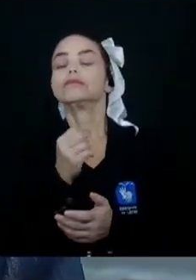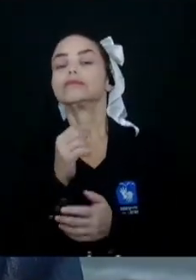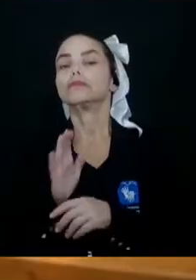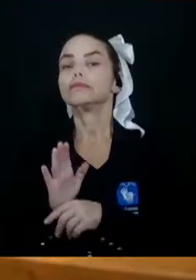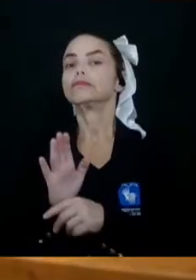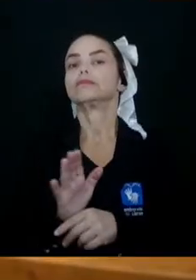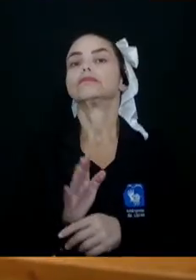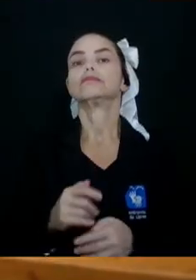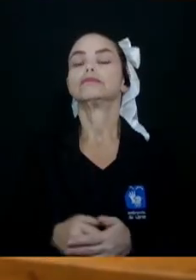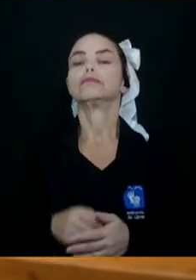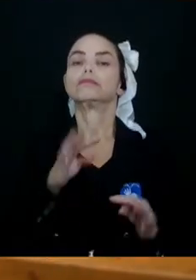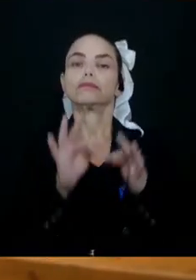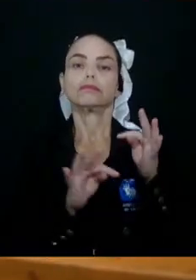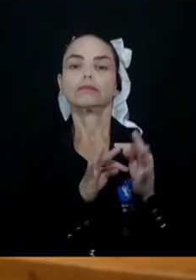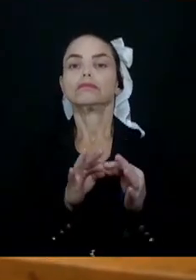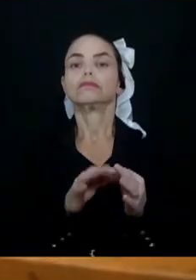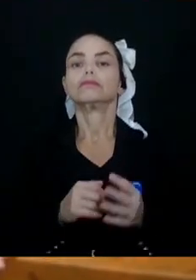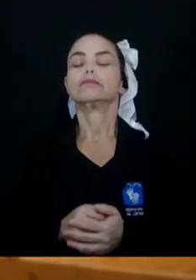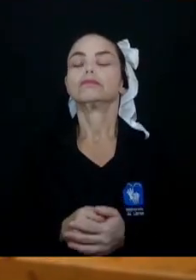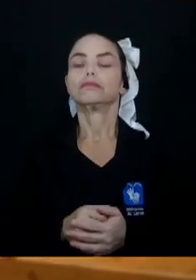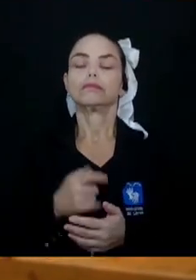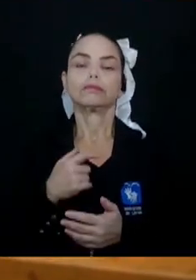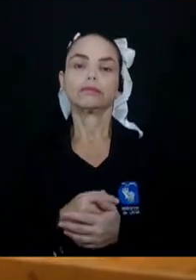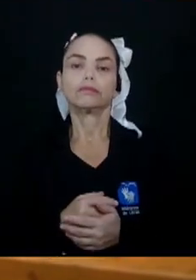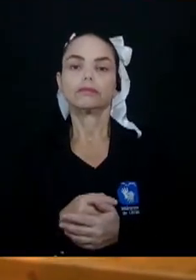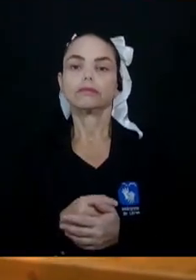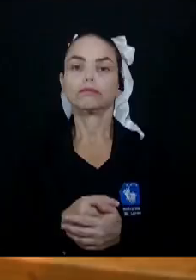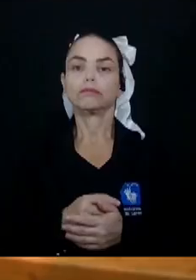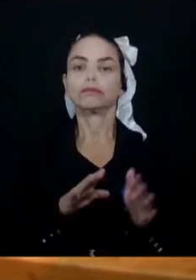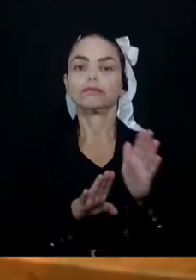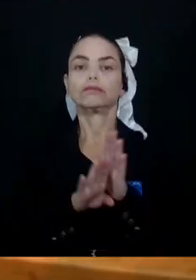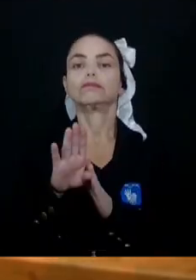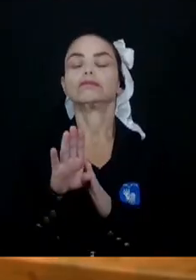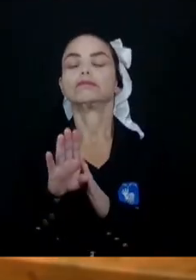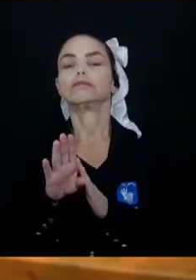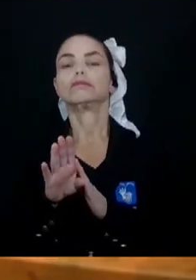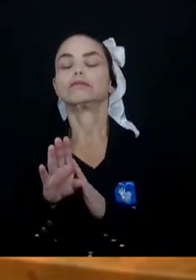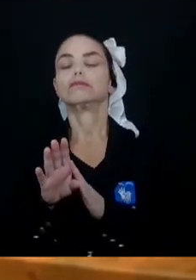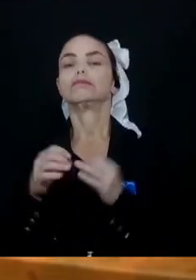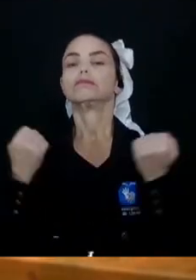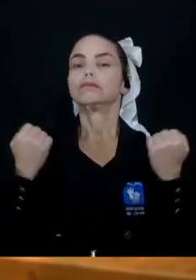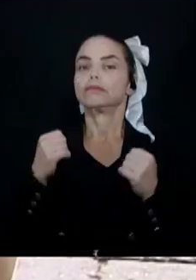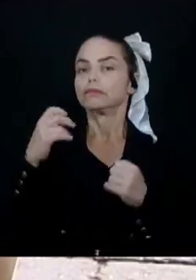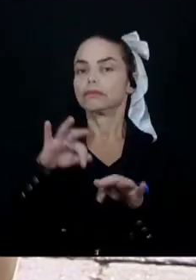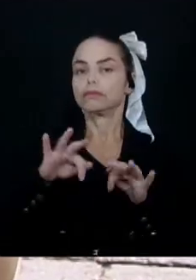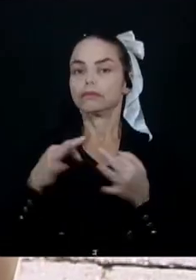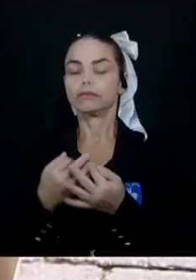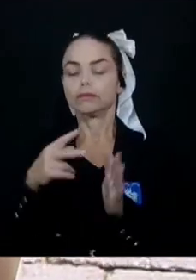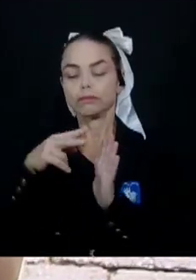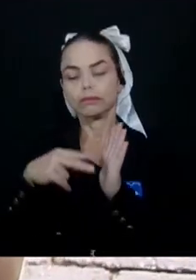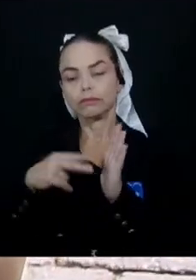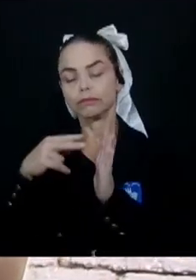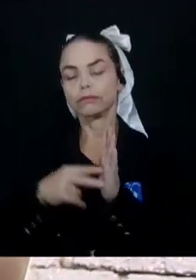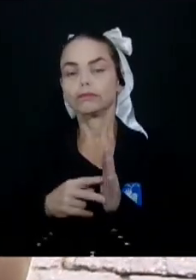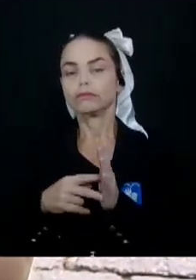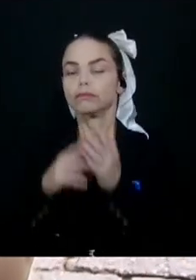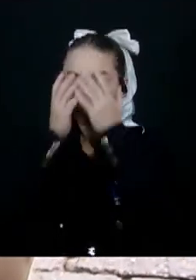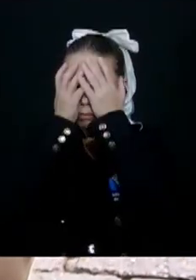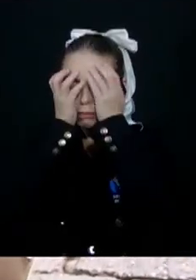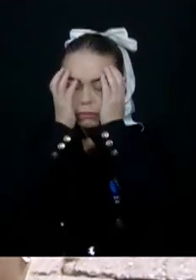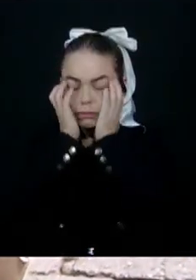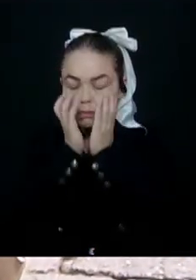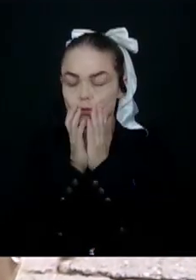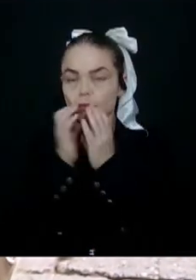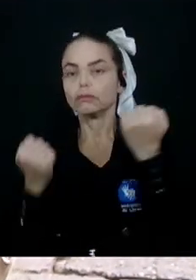mais caro. Com a progressão da doença, atividades simples do dia a dia como ler, reconhecer rostos ou dirigir podem se